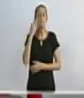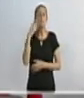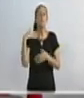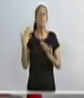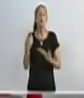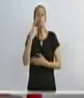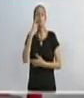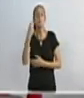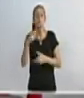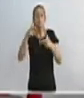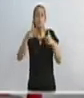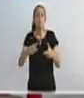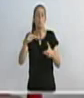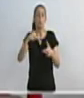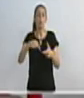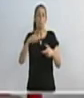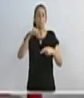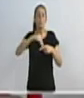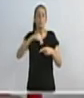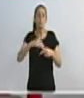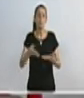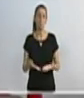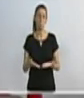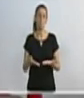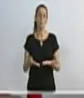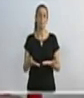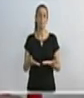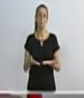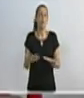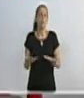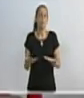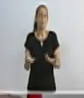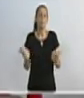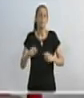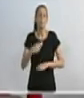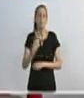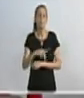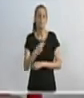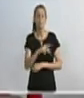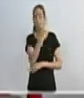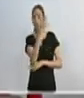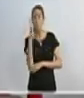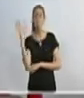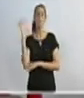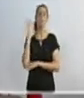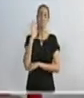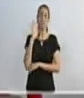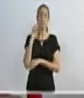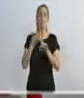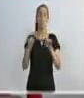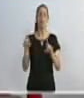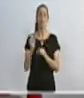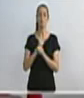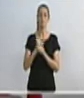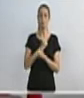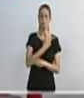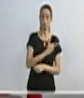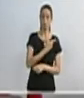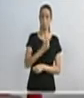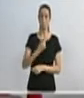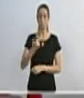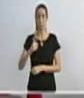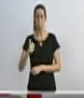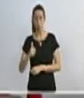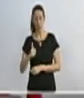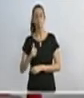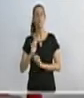quando se atribui a competência, no caso ambiental. Mas aí, em 2011, foi editada a